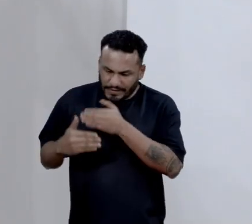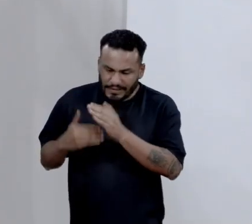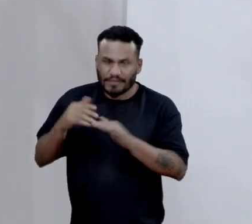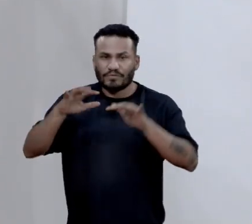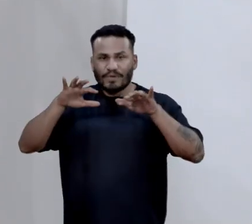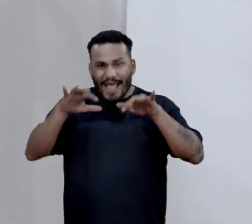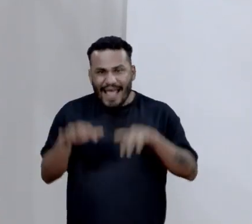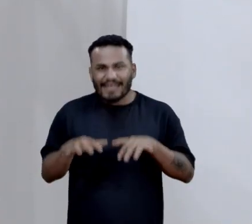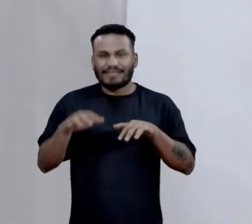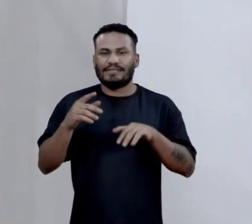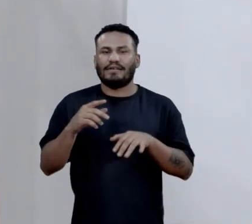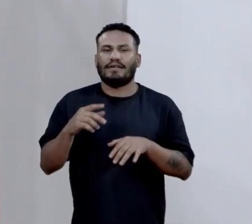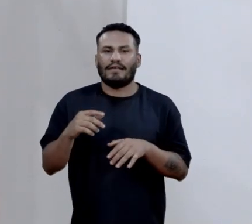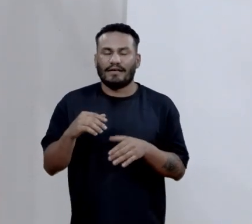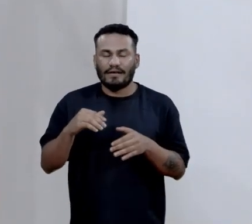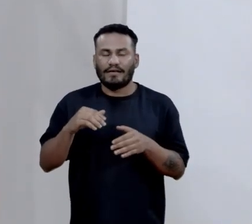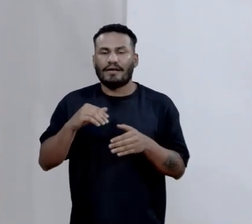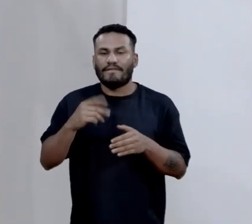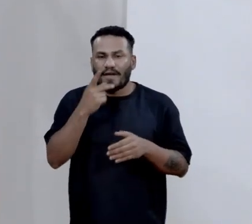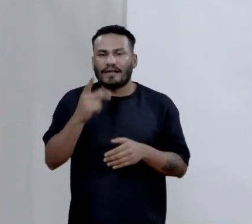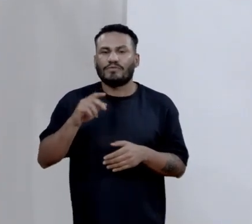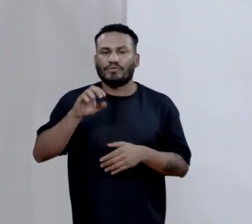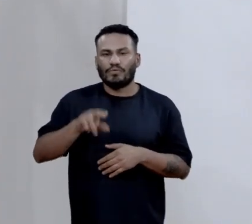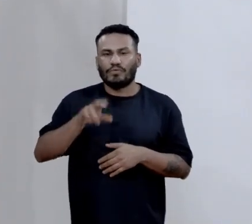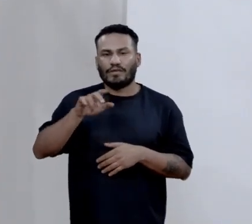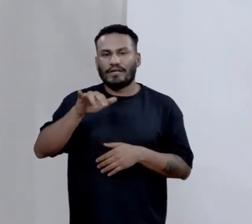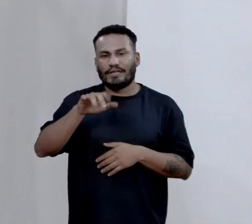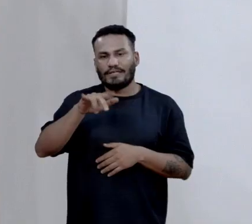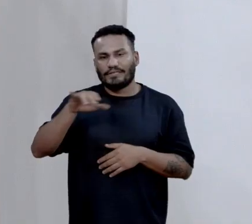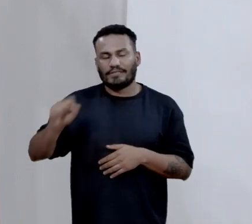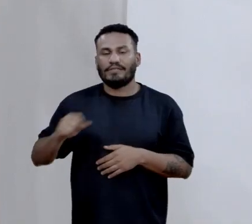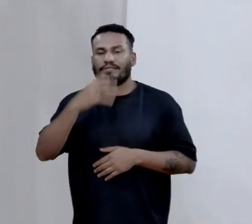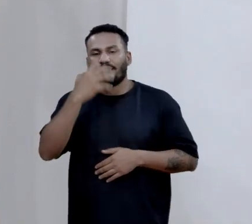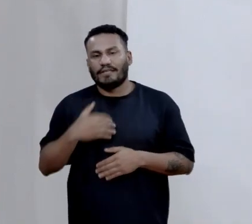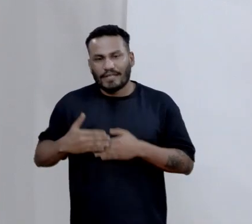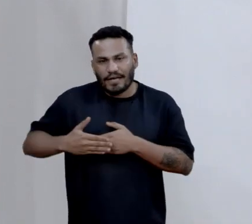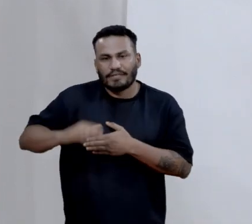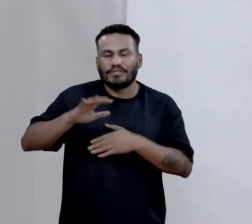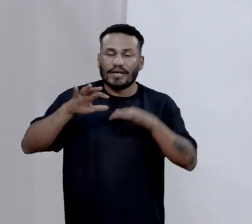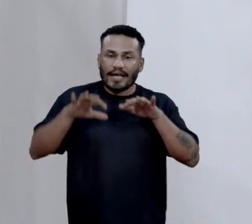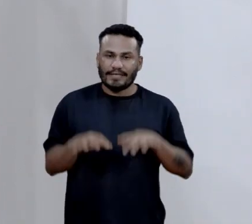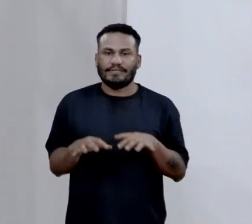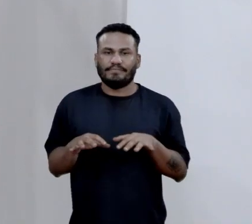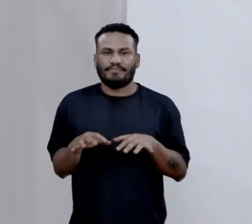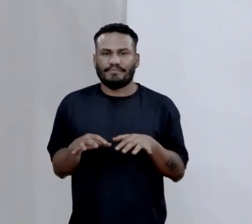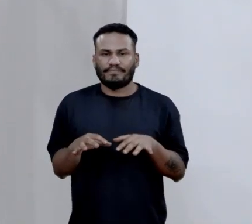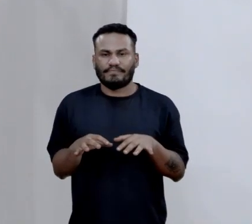é a fala do secretário Ulisses, que nós possamos dar celeridade a